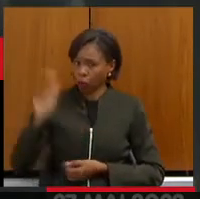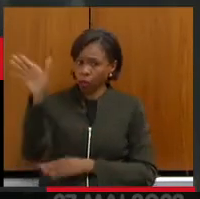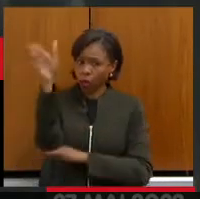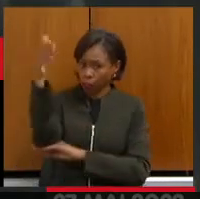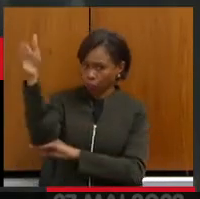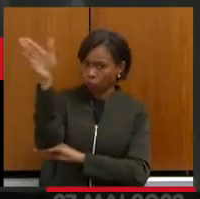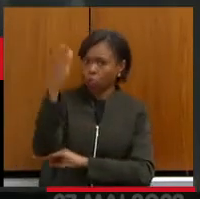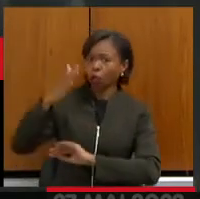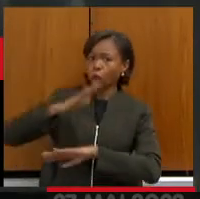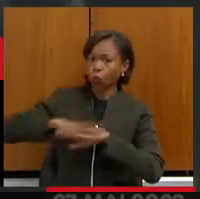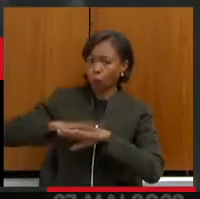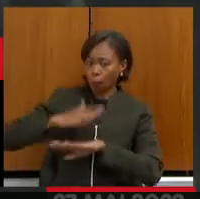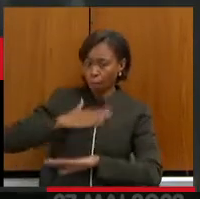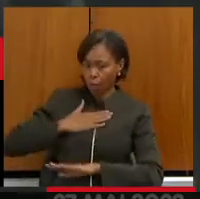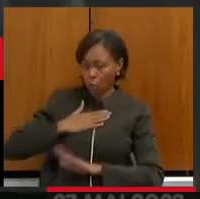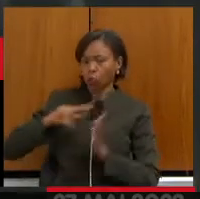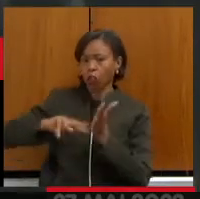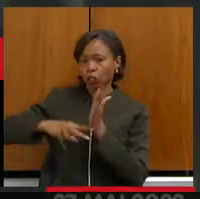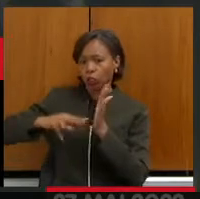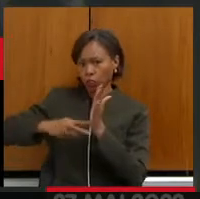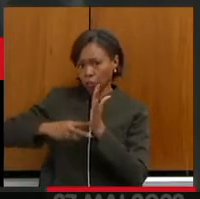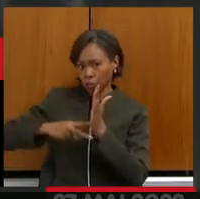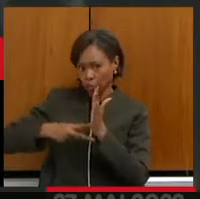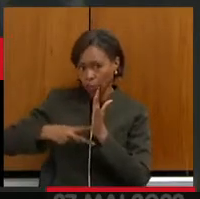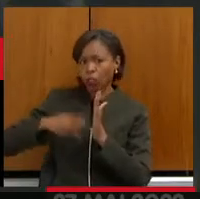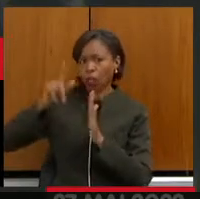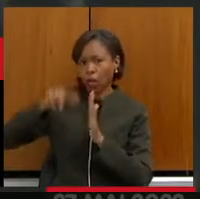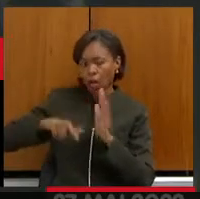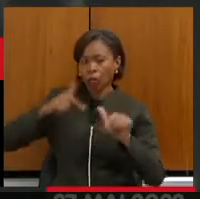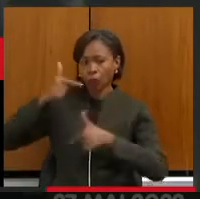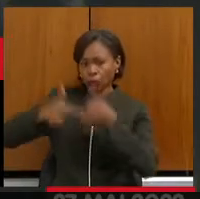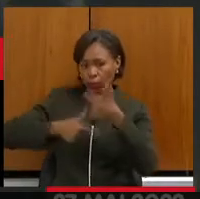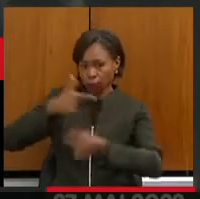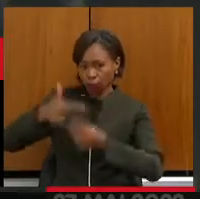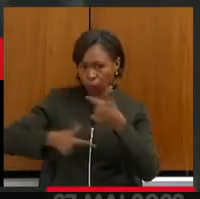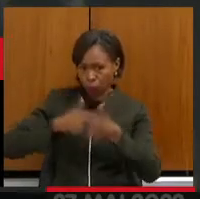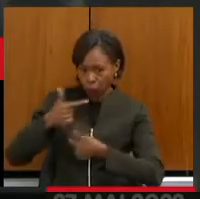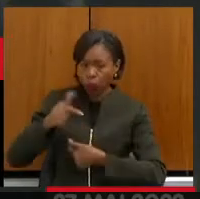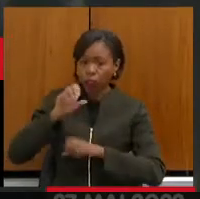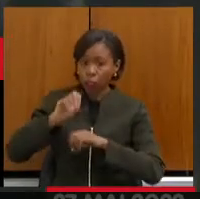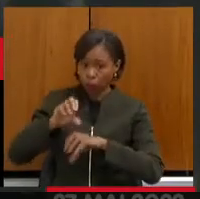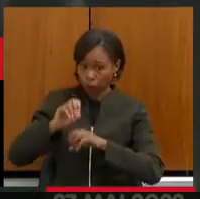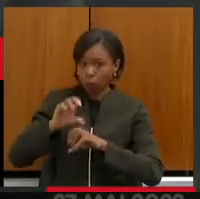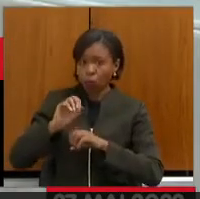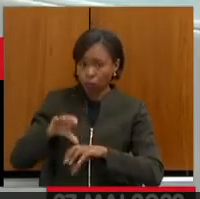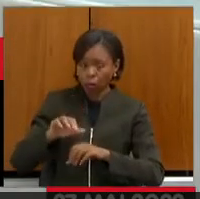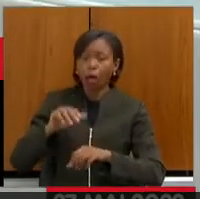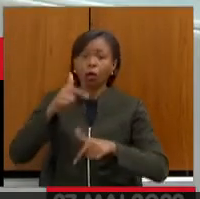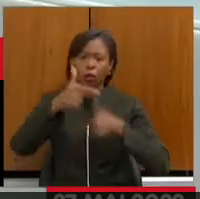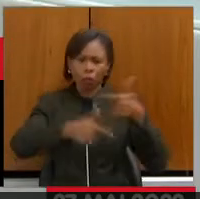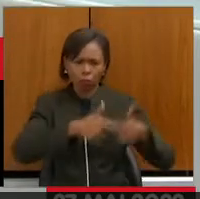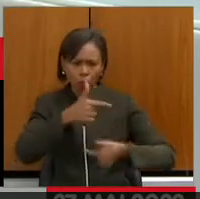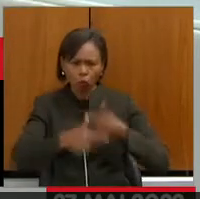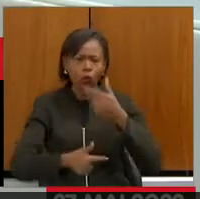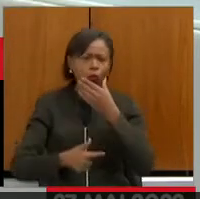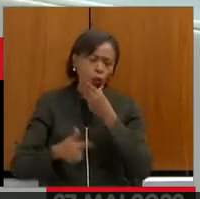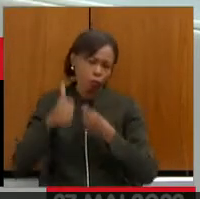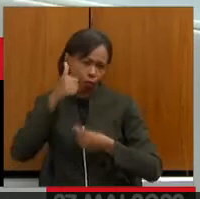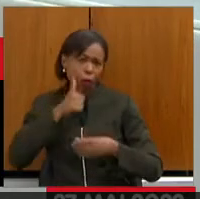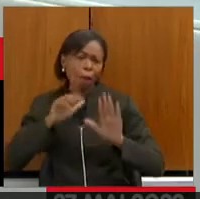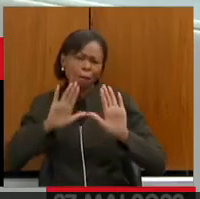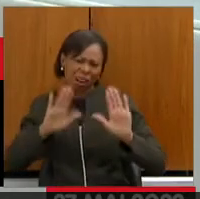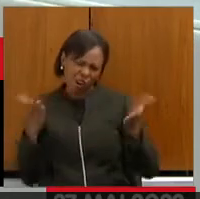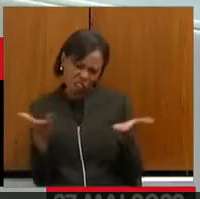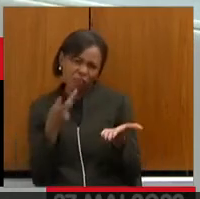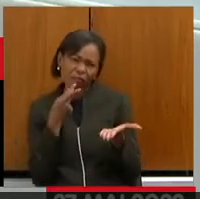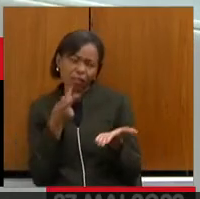bandeira do meu sindicato que é o sindicato único das trabalhadoras em educação trabalhadoras e trabalhadores mas hoje